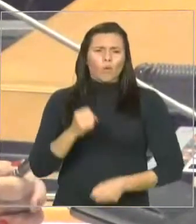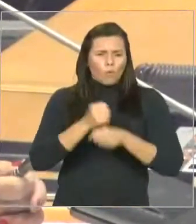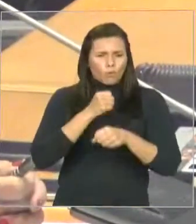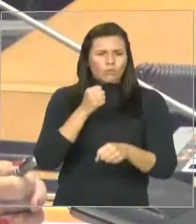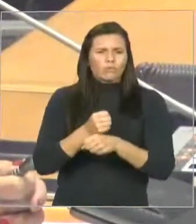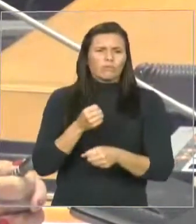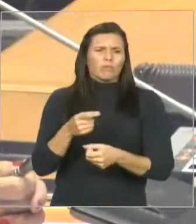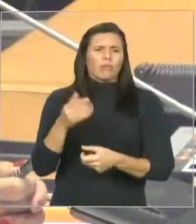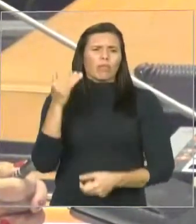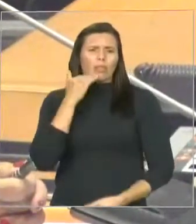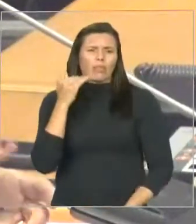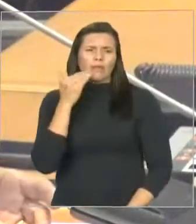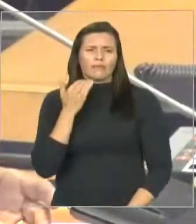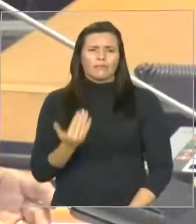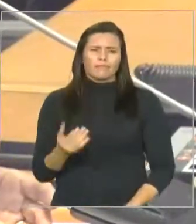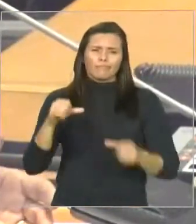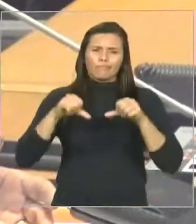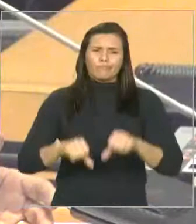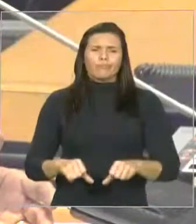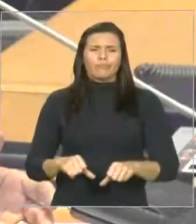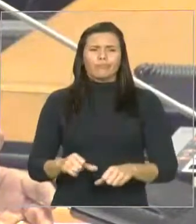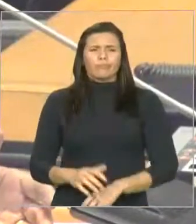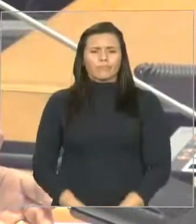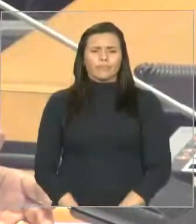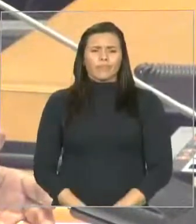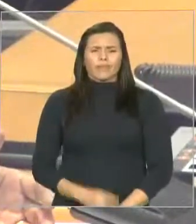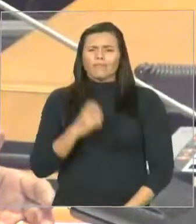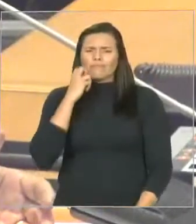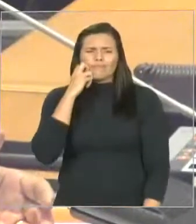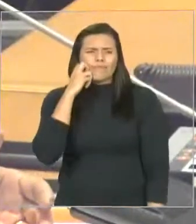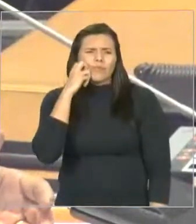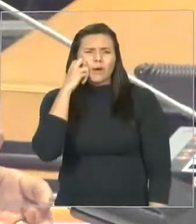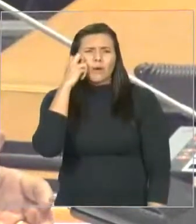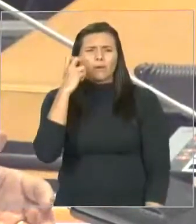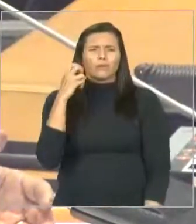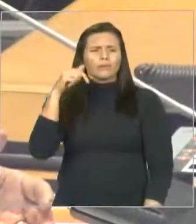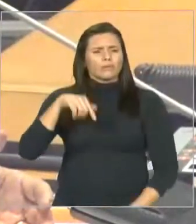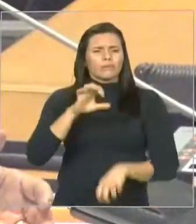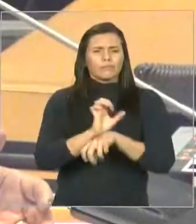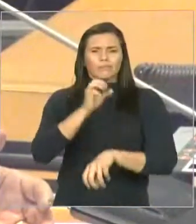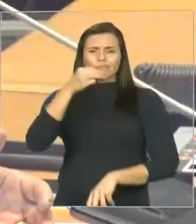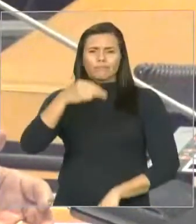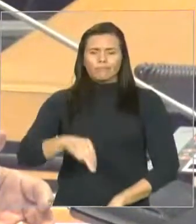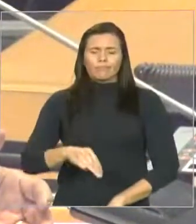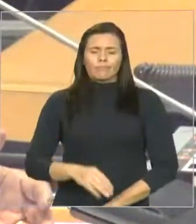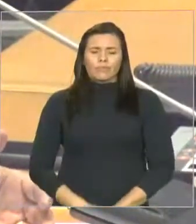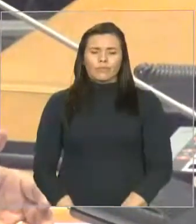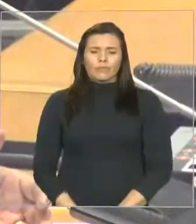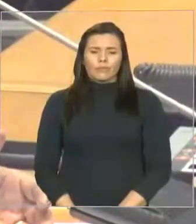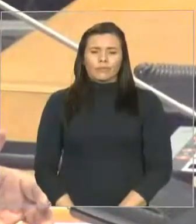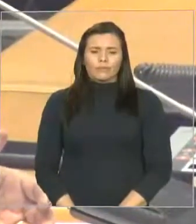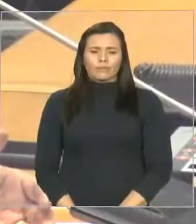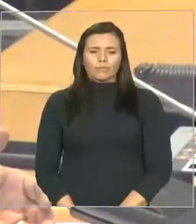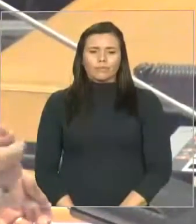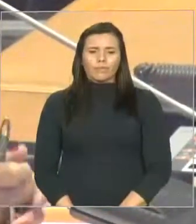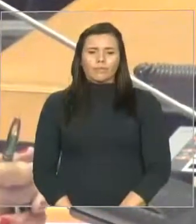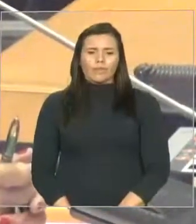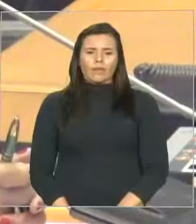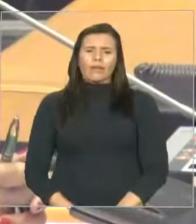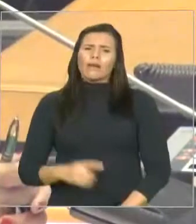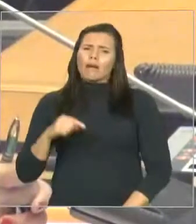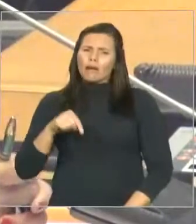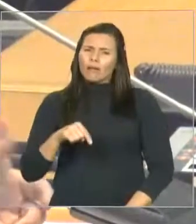feitas. A vergonha que está passando o nosso Estado, inclusive a nossa querida